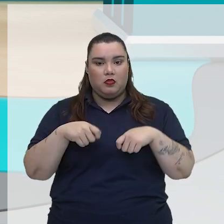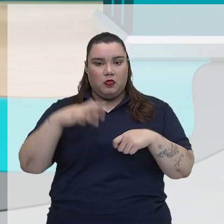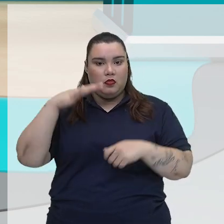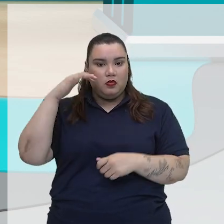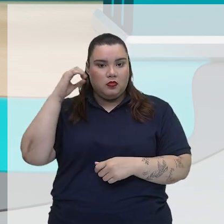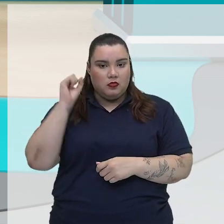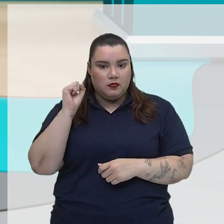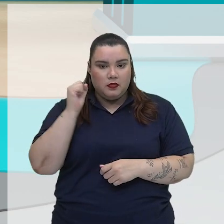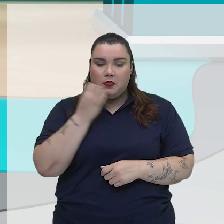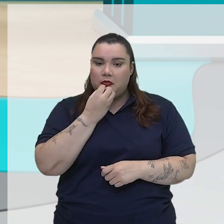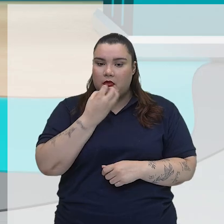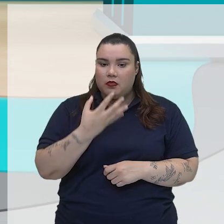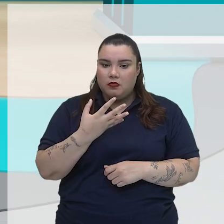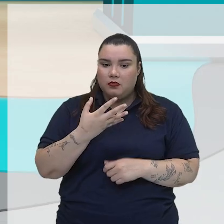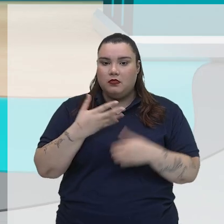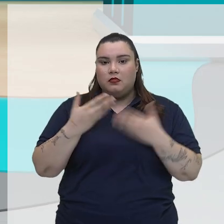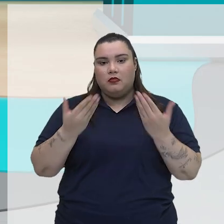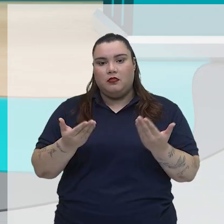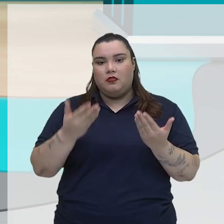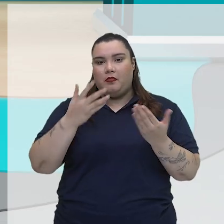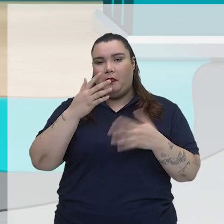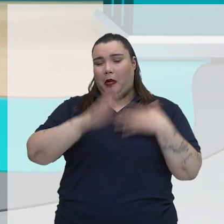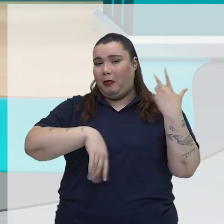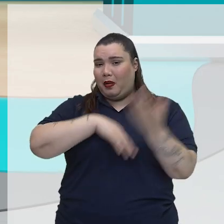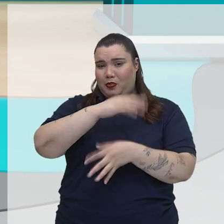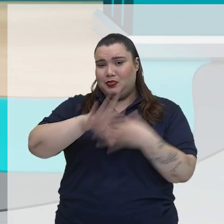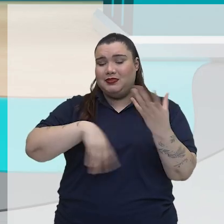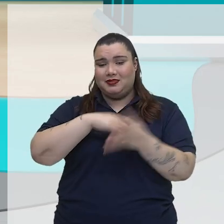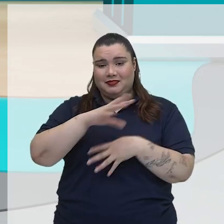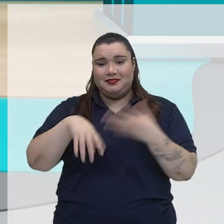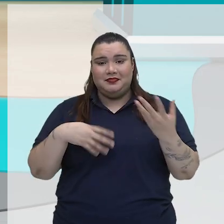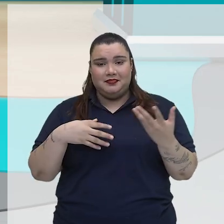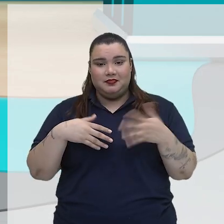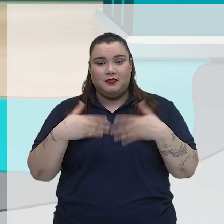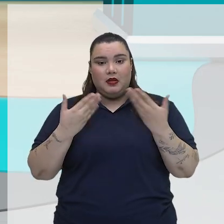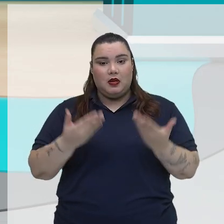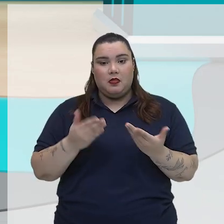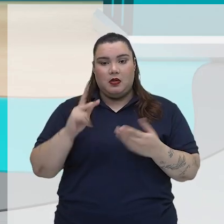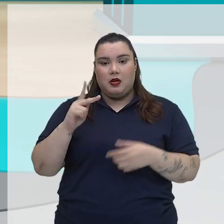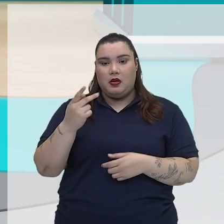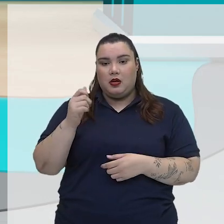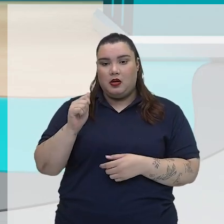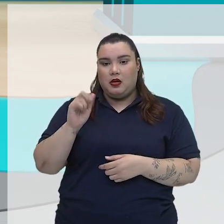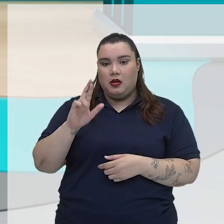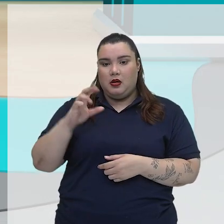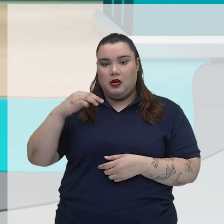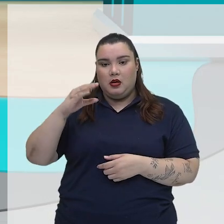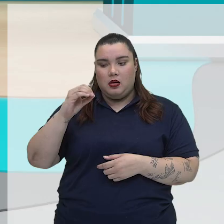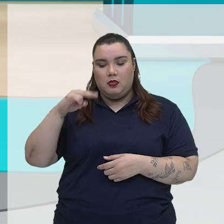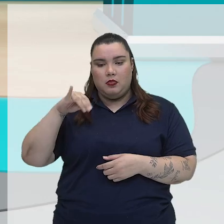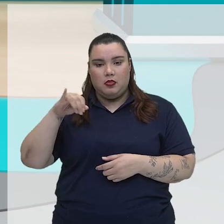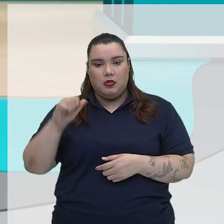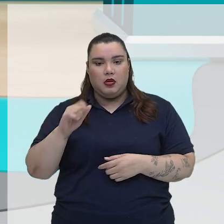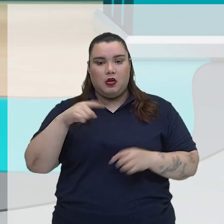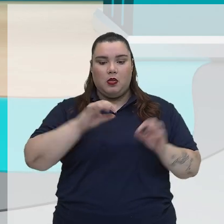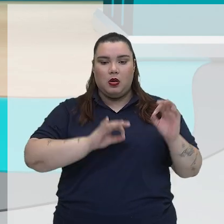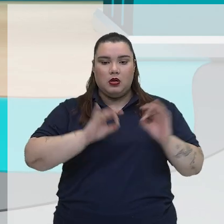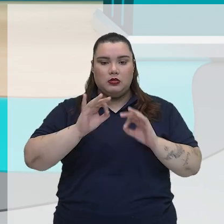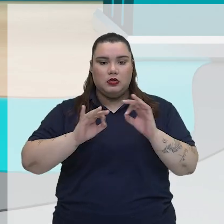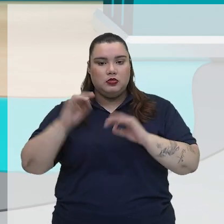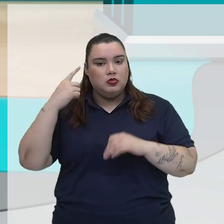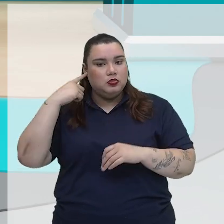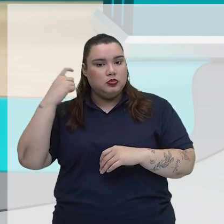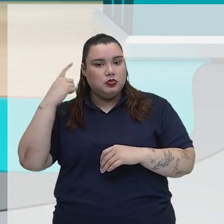aos nossos ouvidos, vai virar uma grande bagunça. Então, a harmonia, ela organiza esses